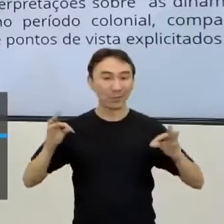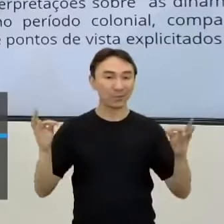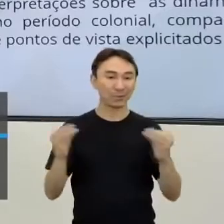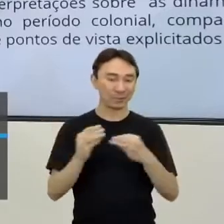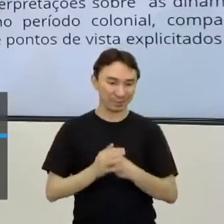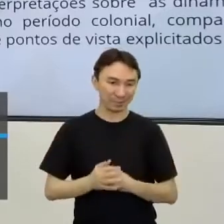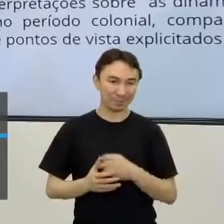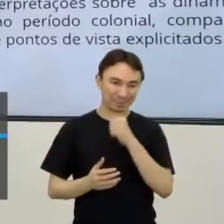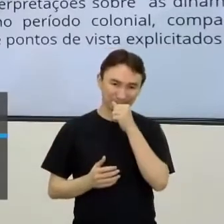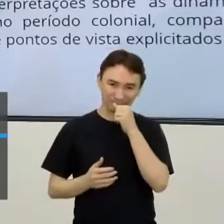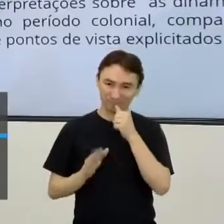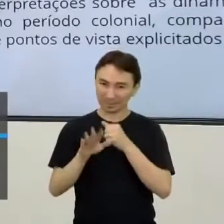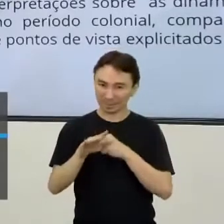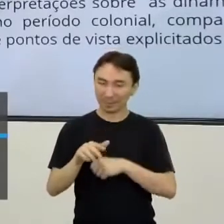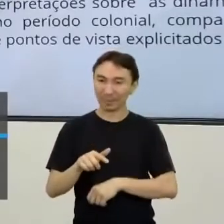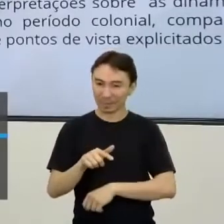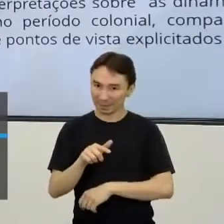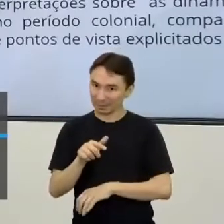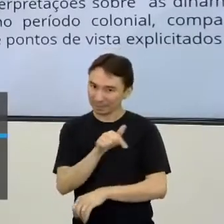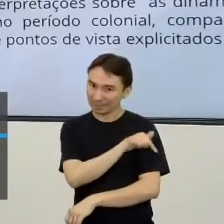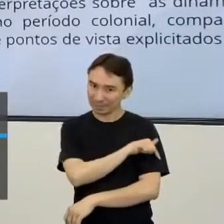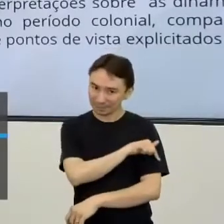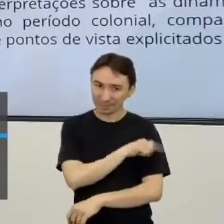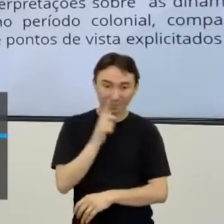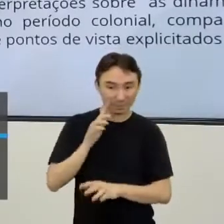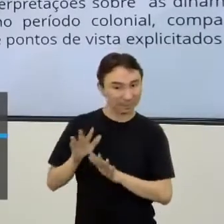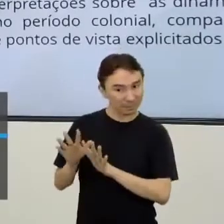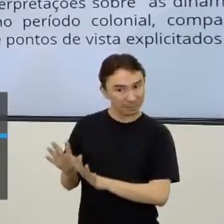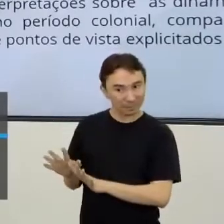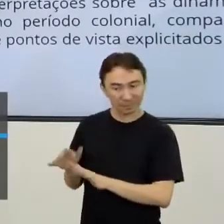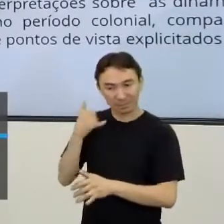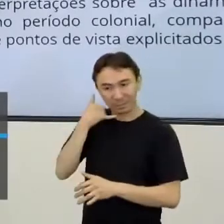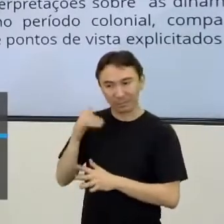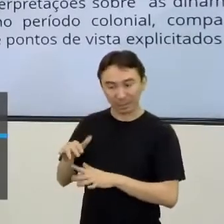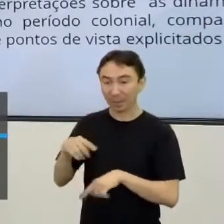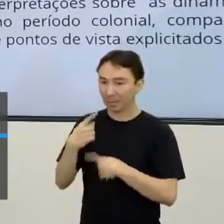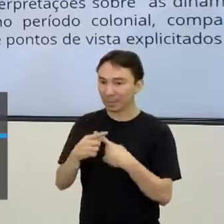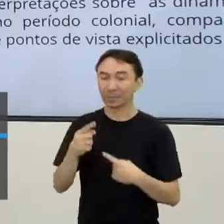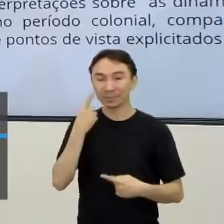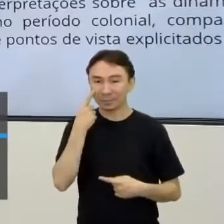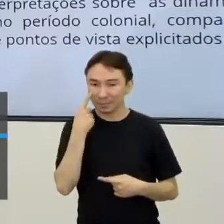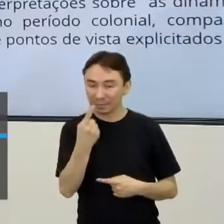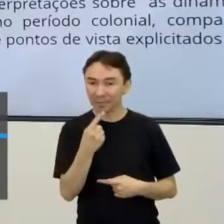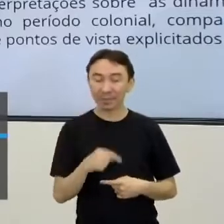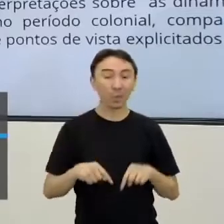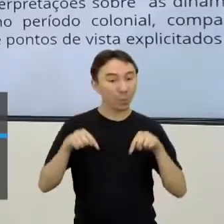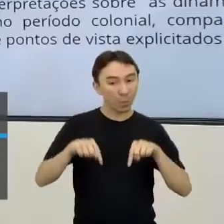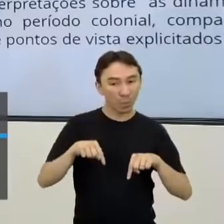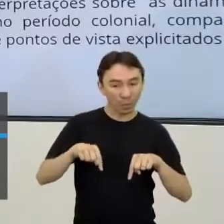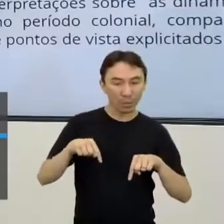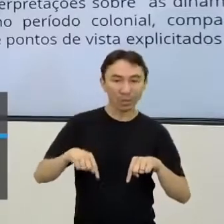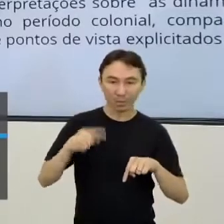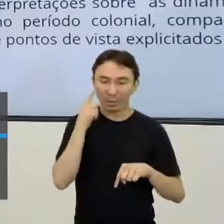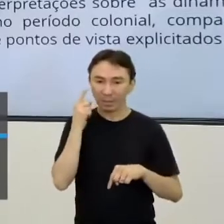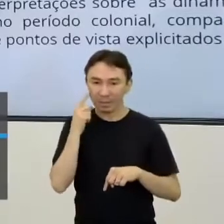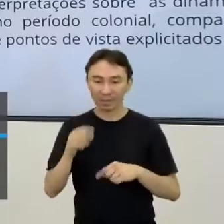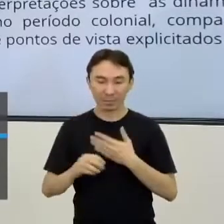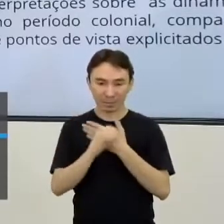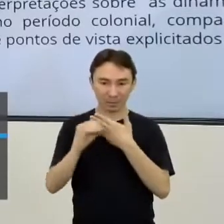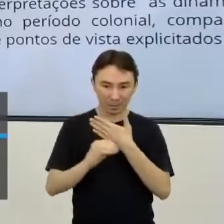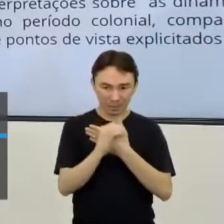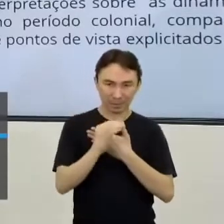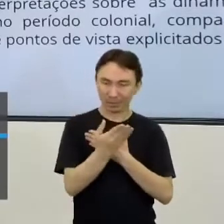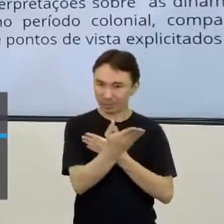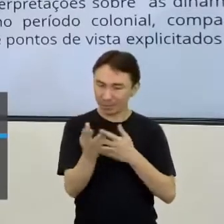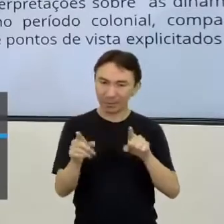sétimo ano, eu vou deixar aqui de ladinho, mas já eu vejo. Está bem, professores? Hoje seremos nós, eu aqui no Centro de Mídias e vocês aí me auxiliando.